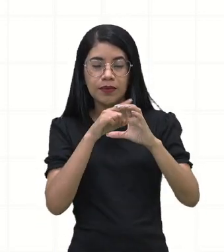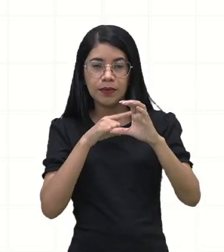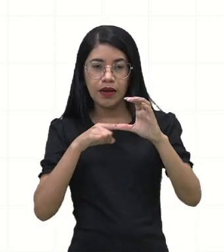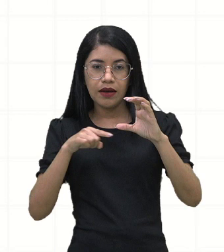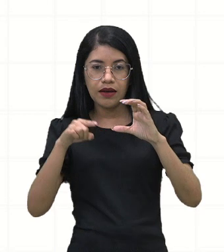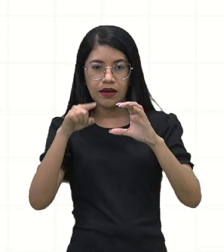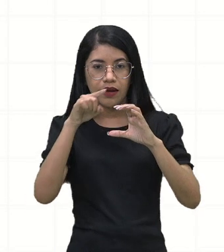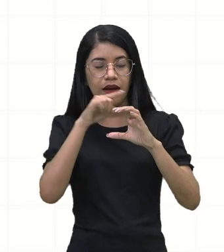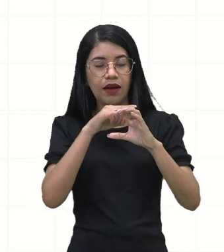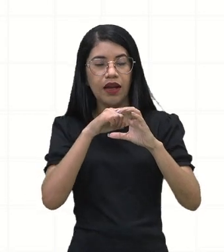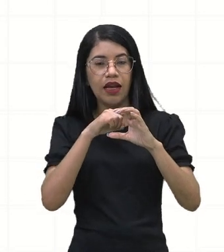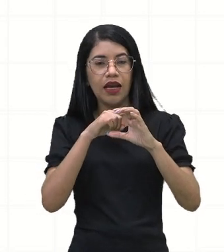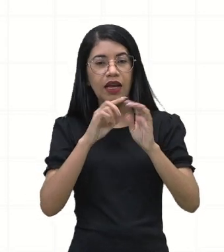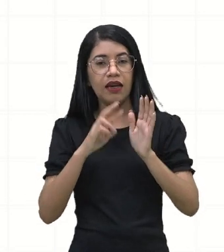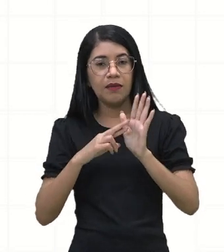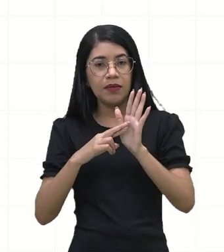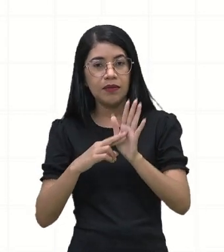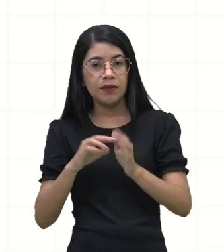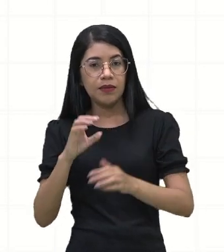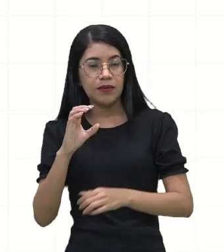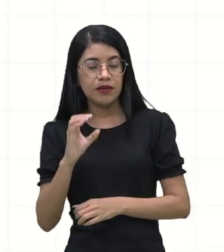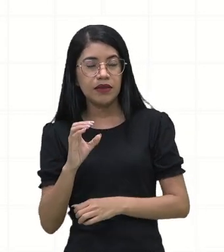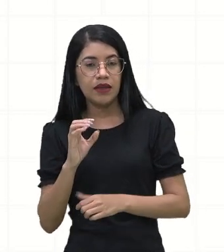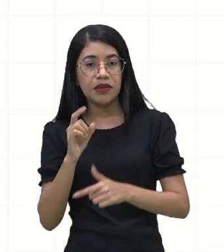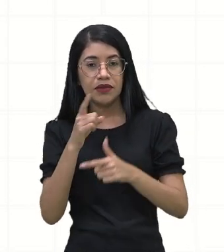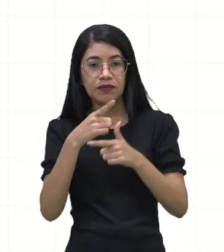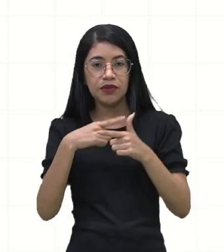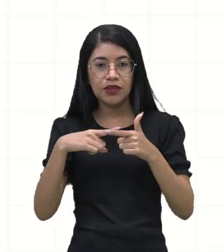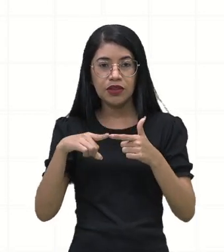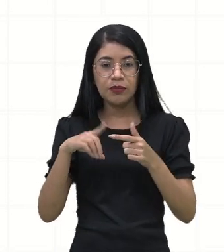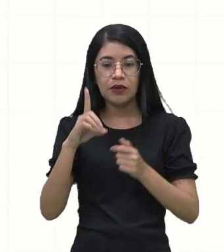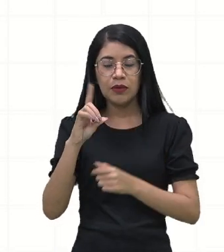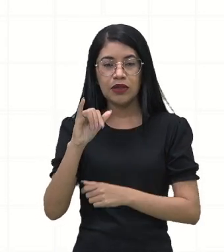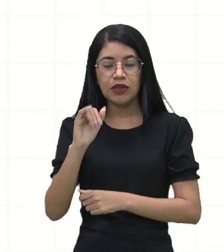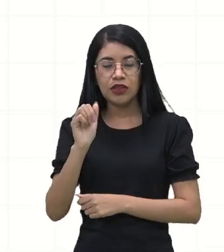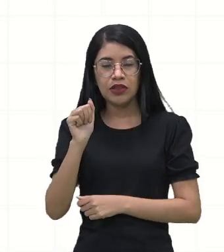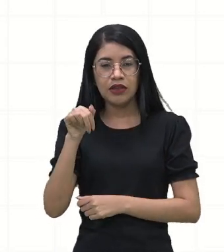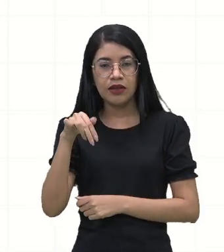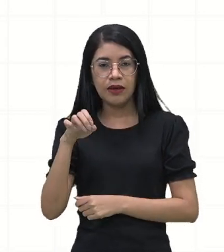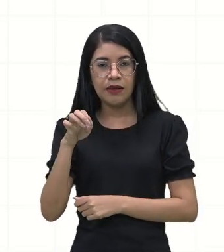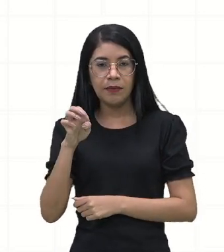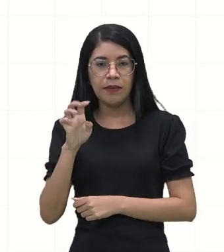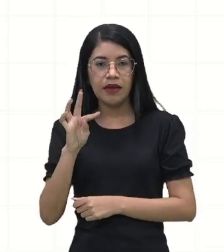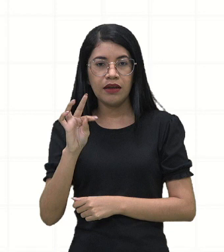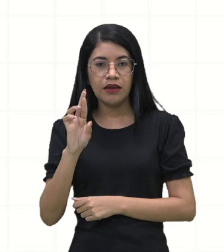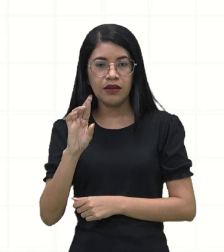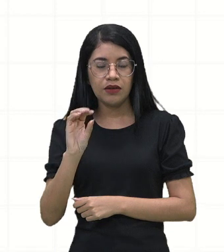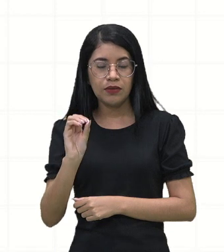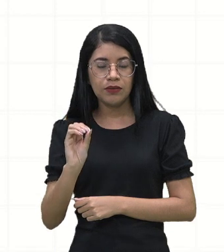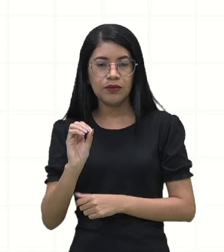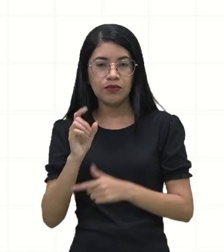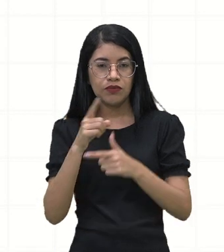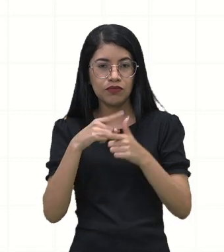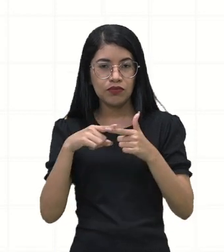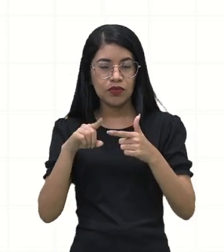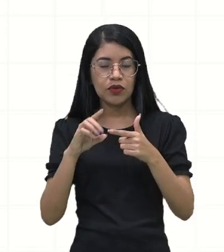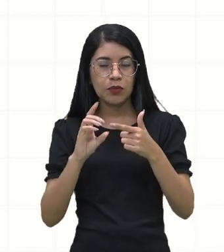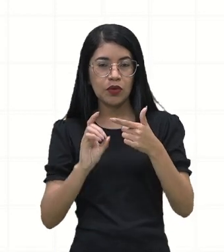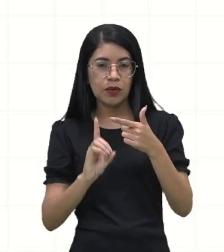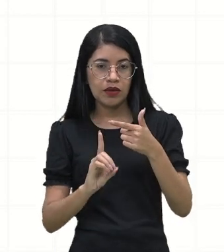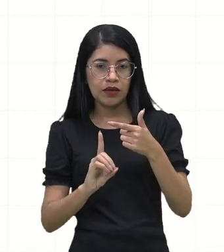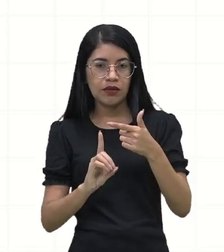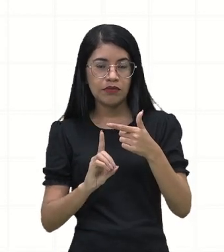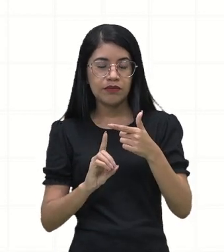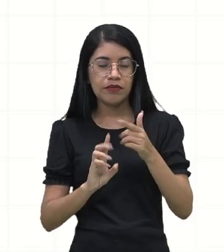dividido pelo diâmetro, né? Que é esse segmento que passa pelo... vai de uma extremidade a outra do